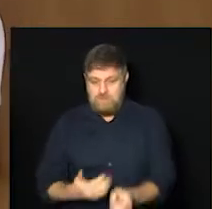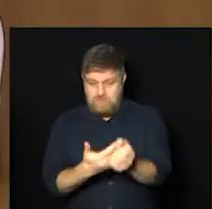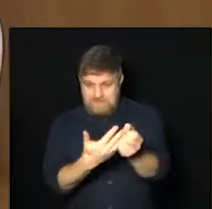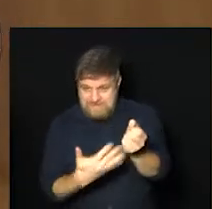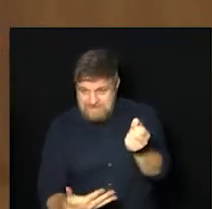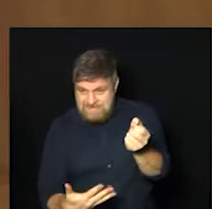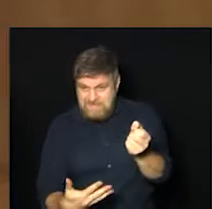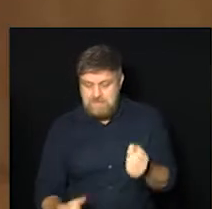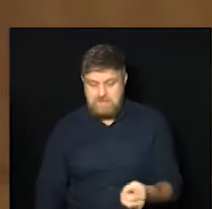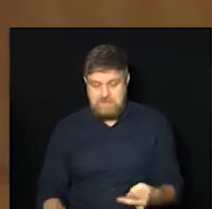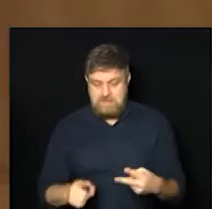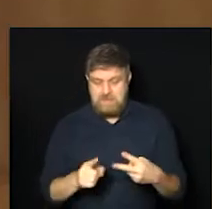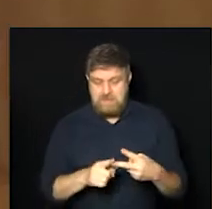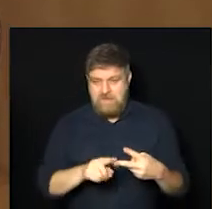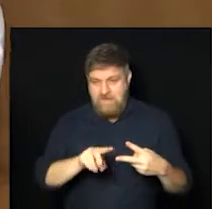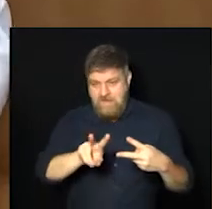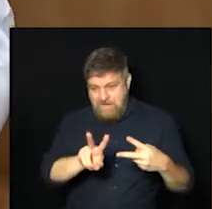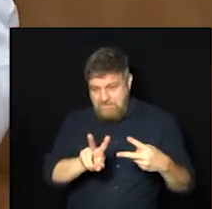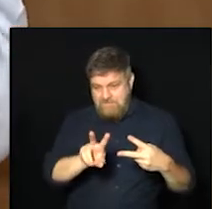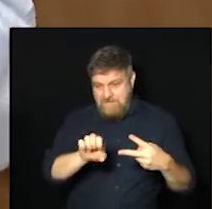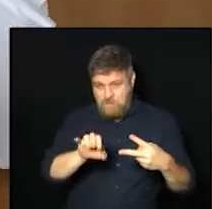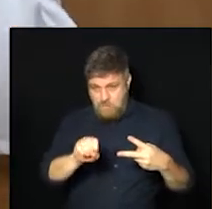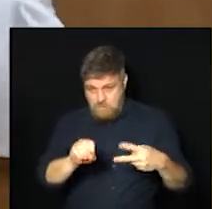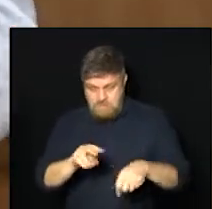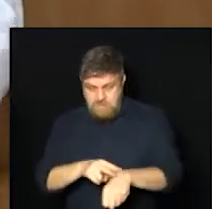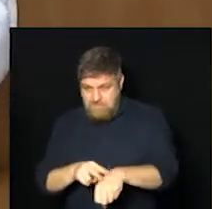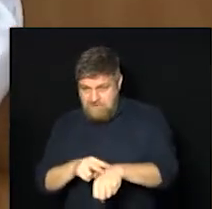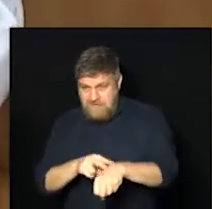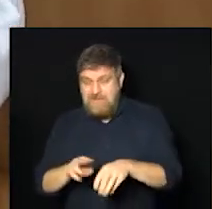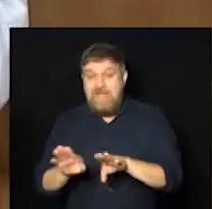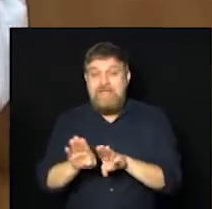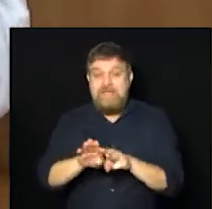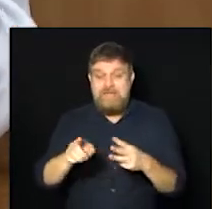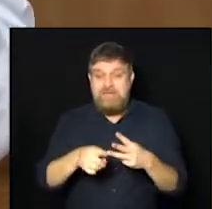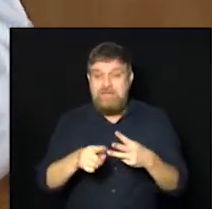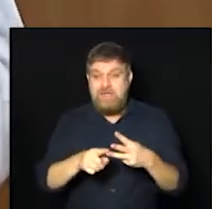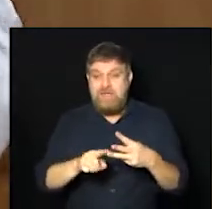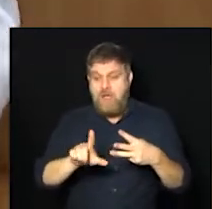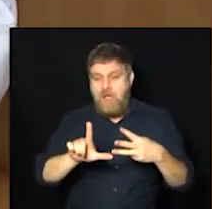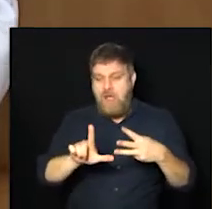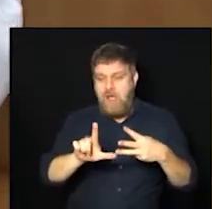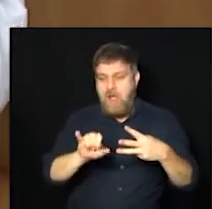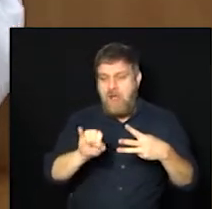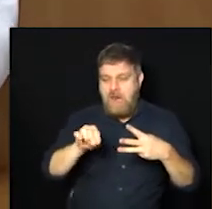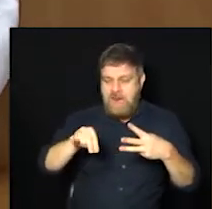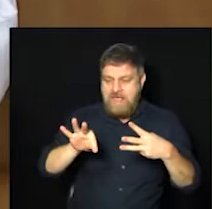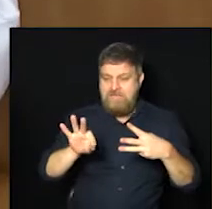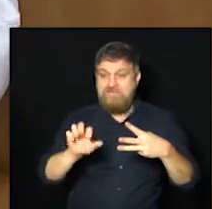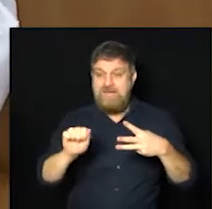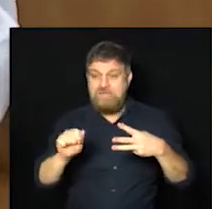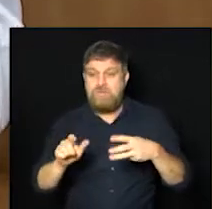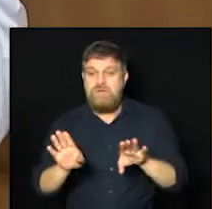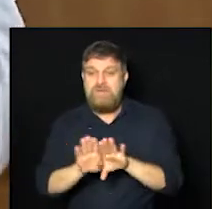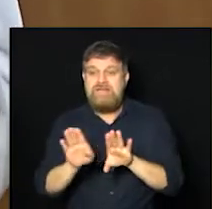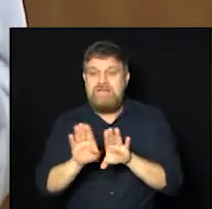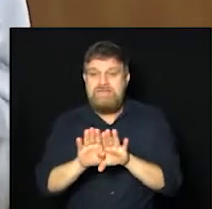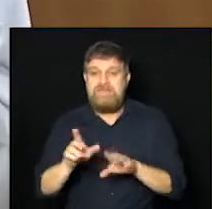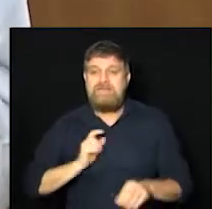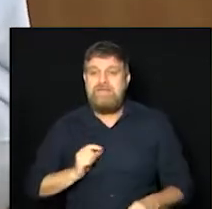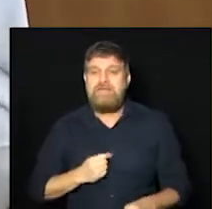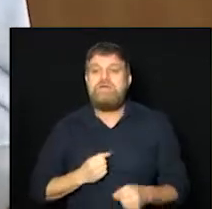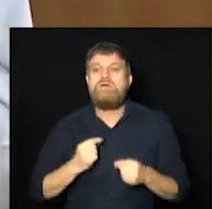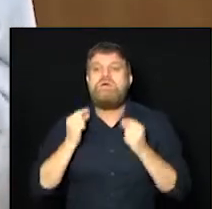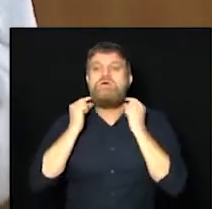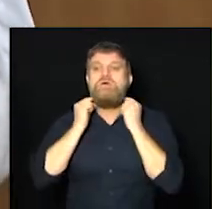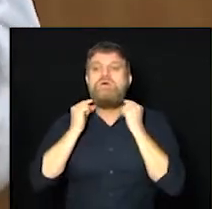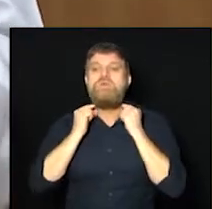o venoso e o linfático. Ele, além dos vasos, eles têm os nódulos, que é onde ficam